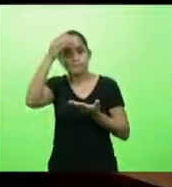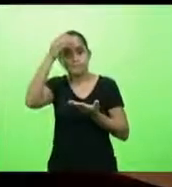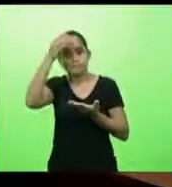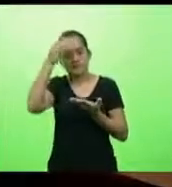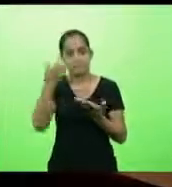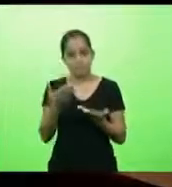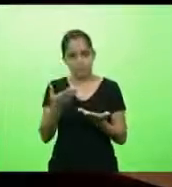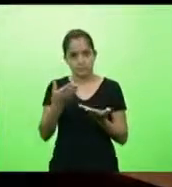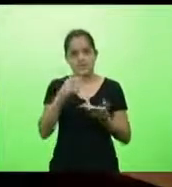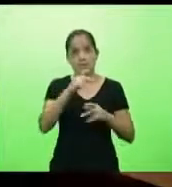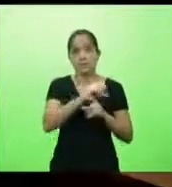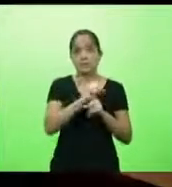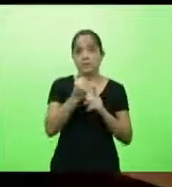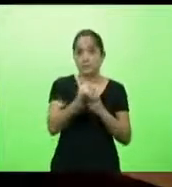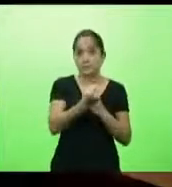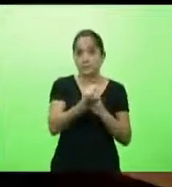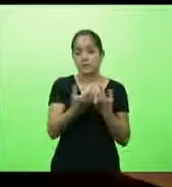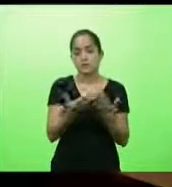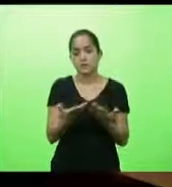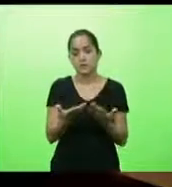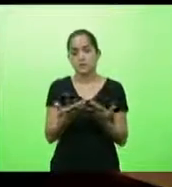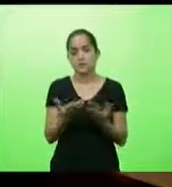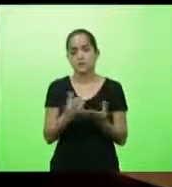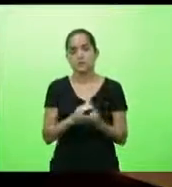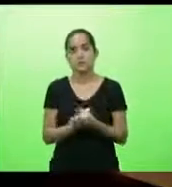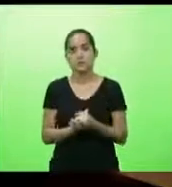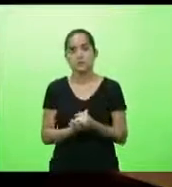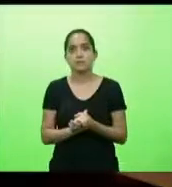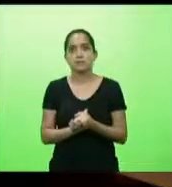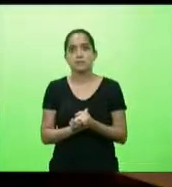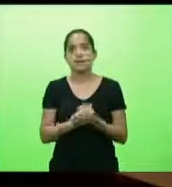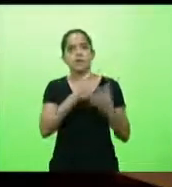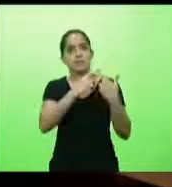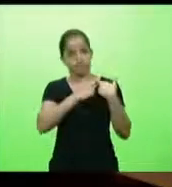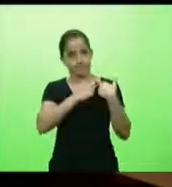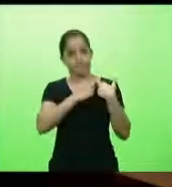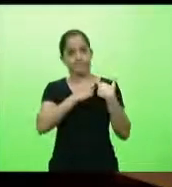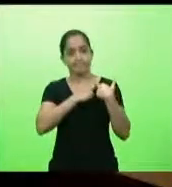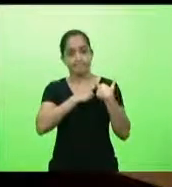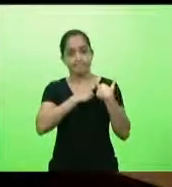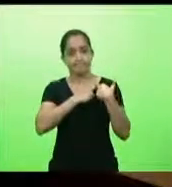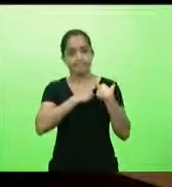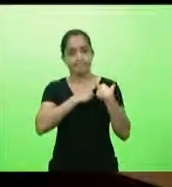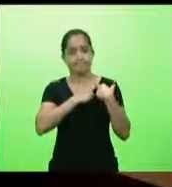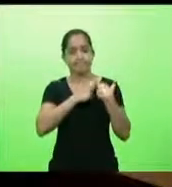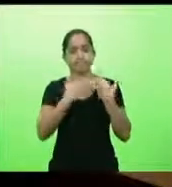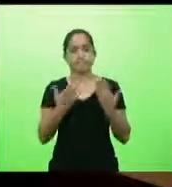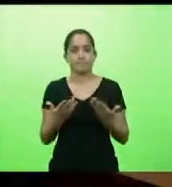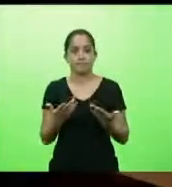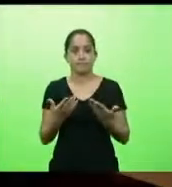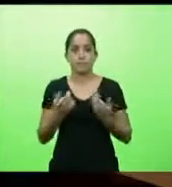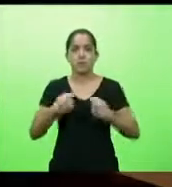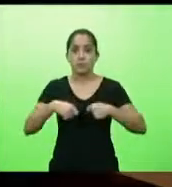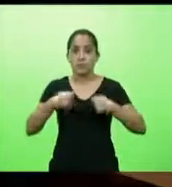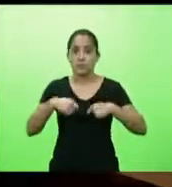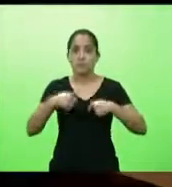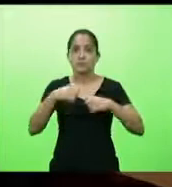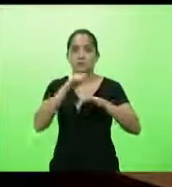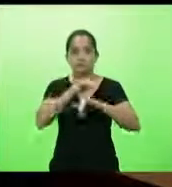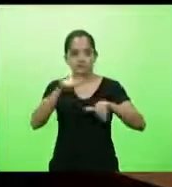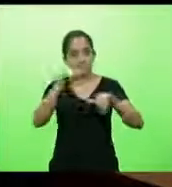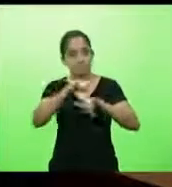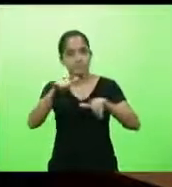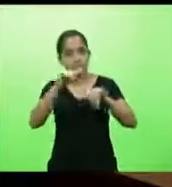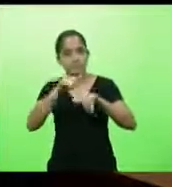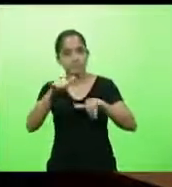da sociedade na questão de responsabilidade social. Por isso vai ser feita uma campanha e, obviamente,